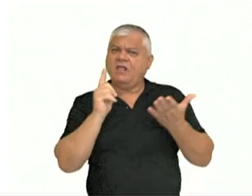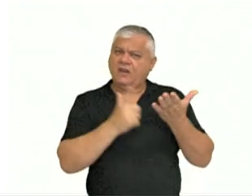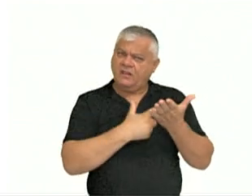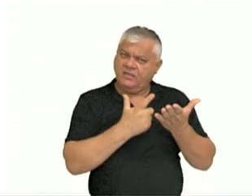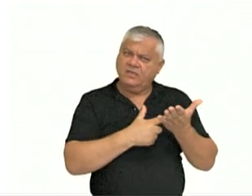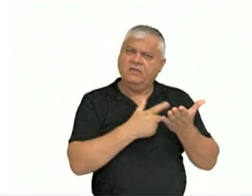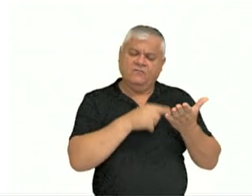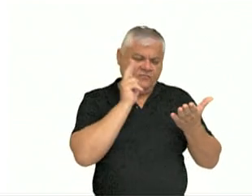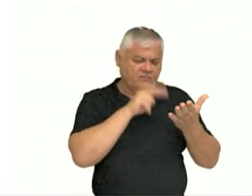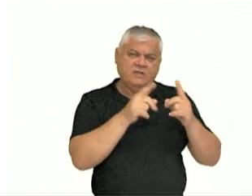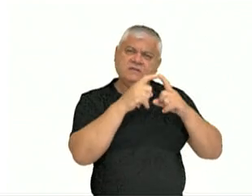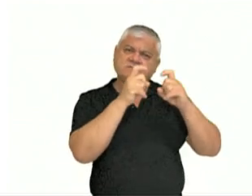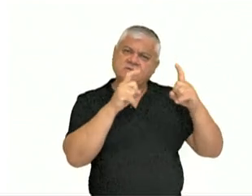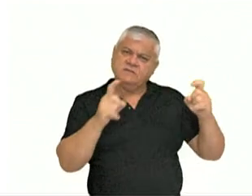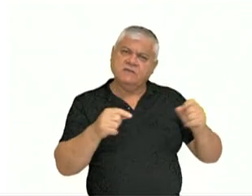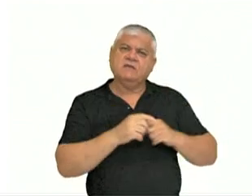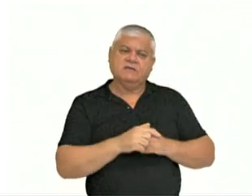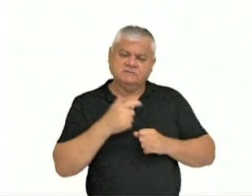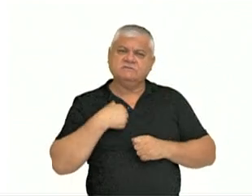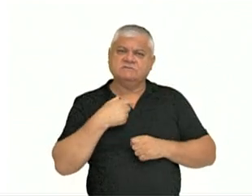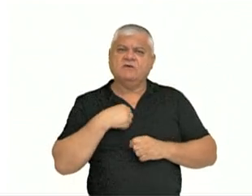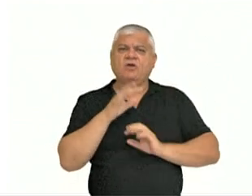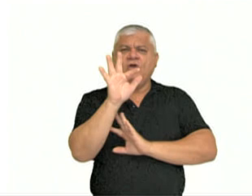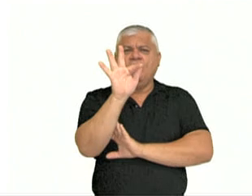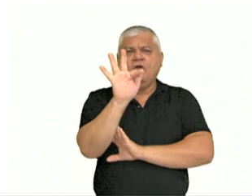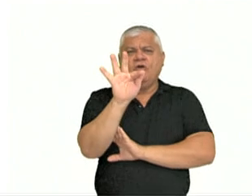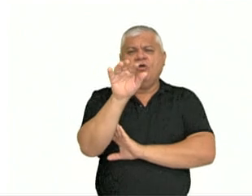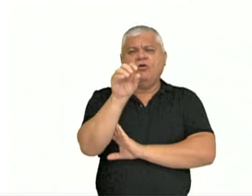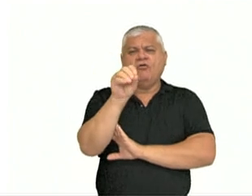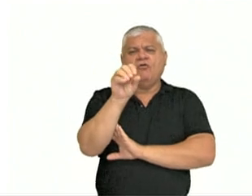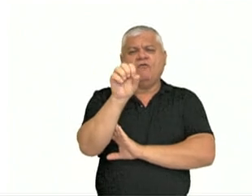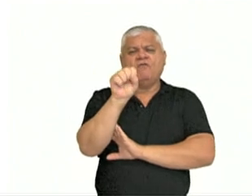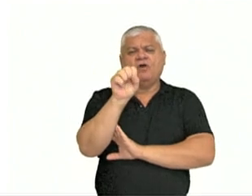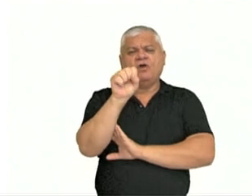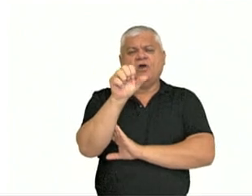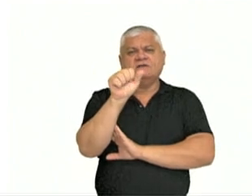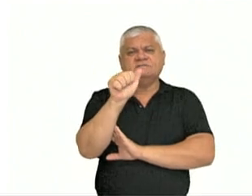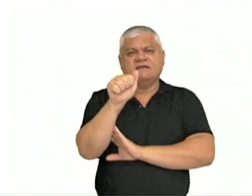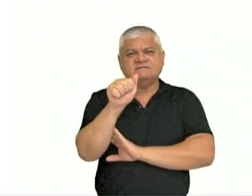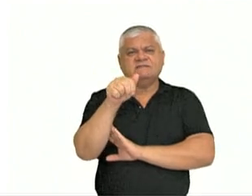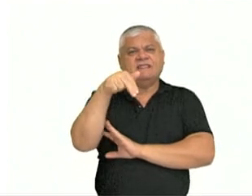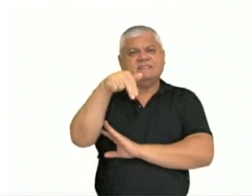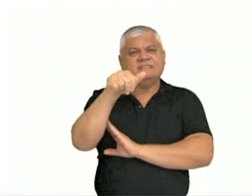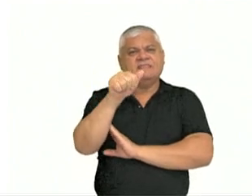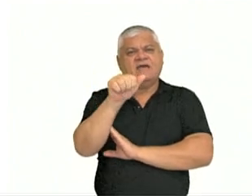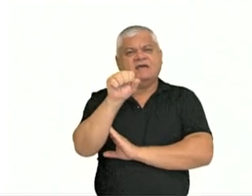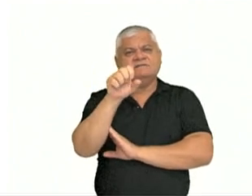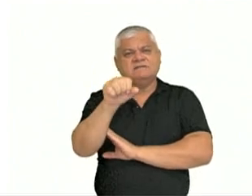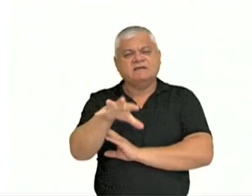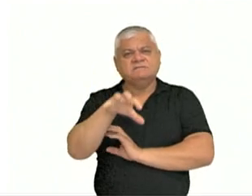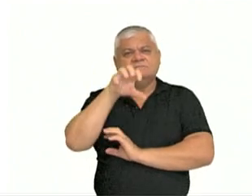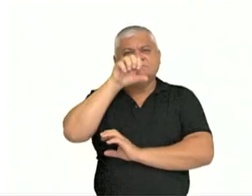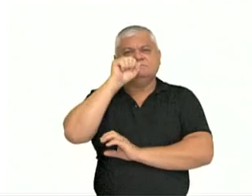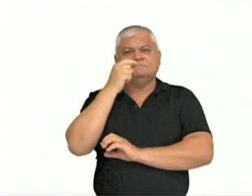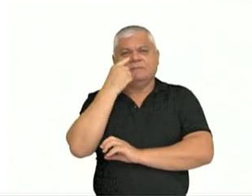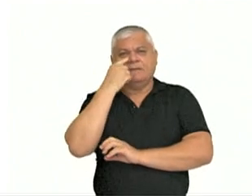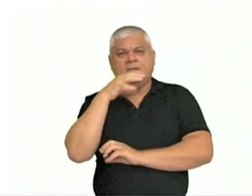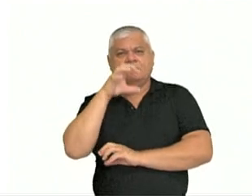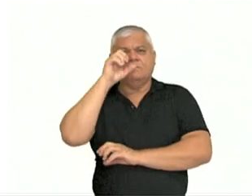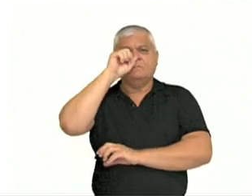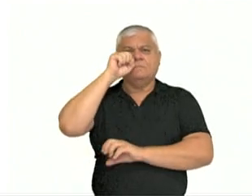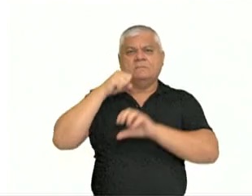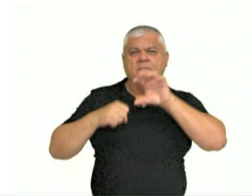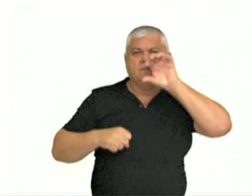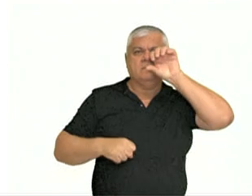de ciências, fossas nasais. É a mesma coisa, tá? Então o ar vai entrar por essas